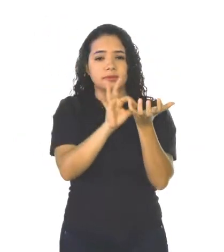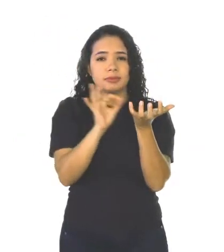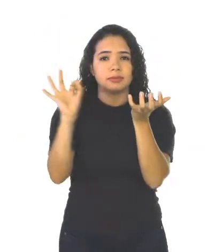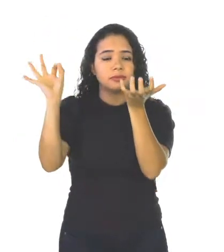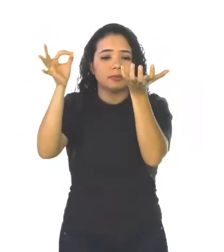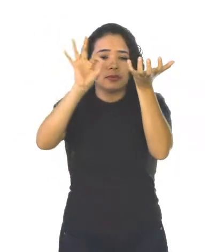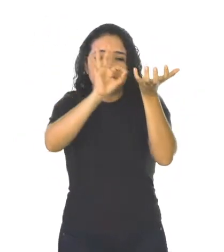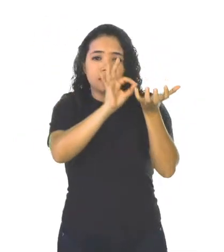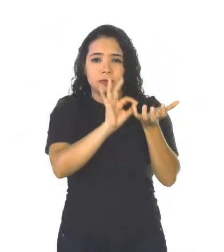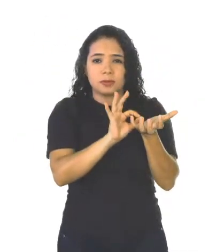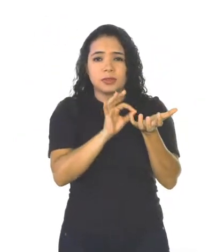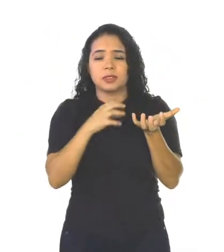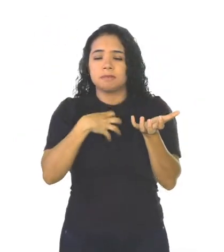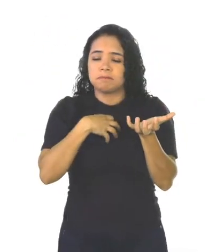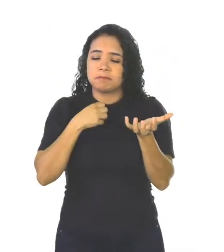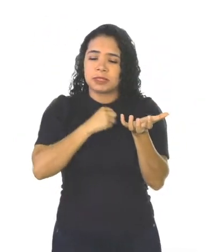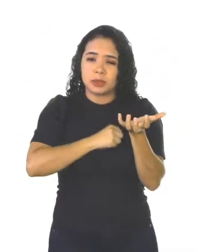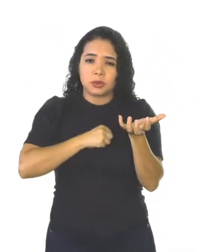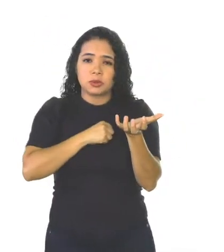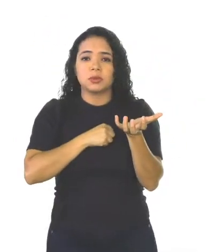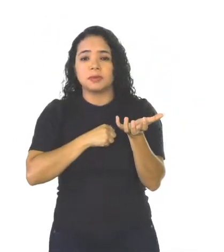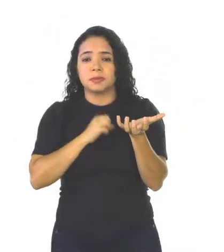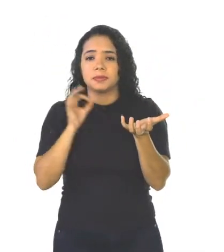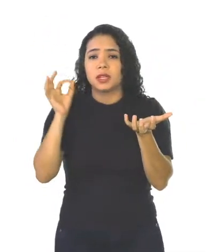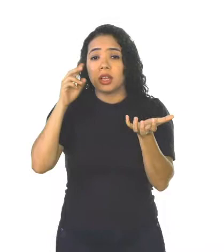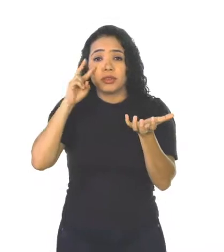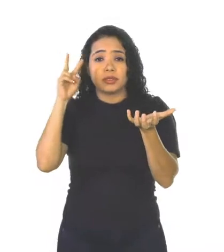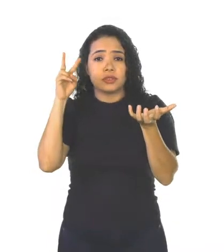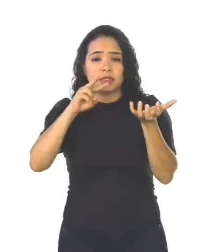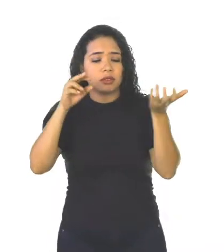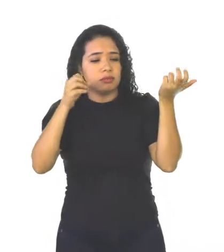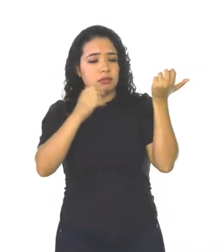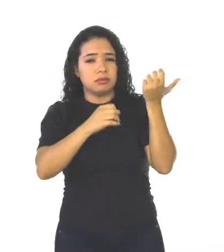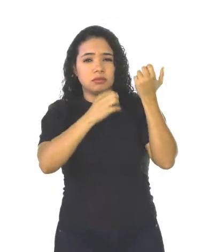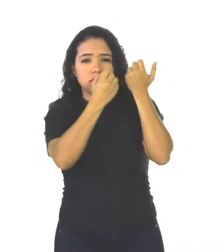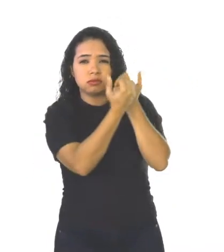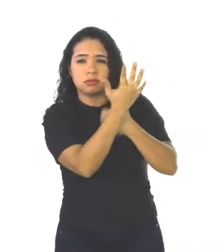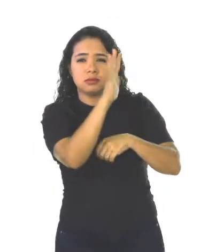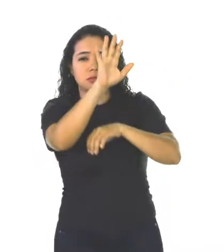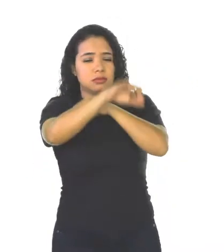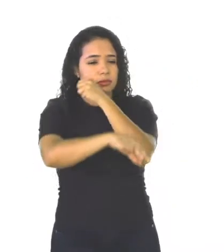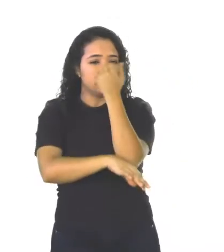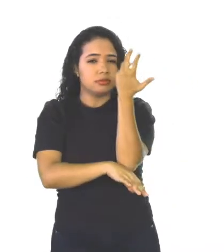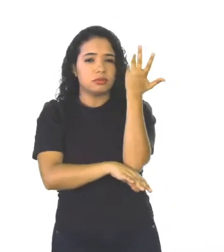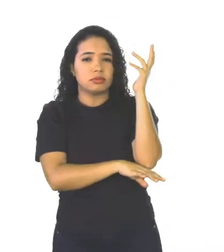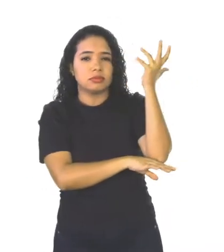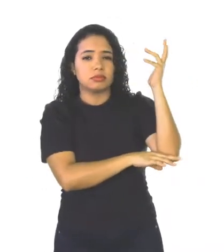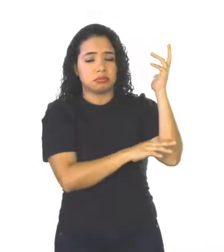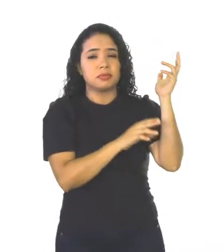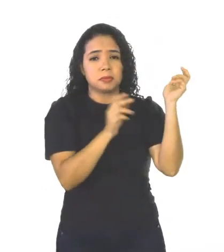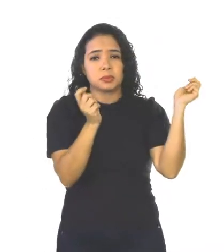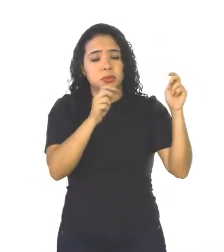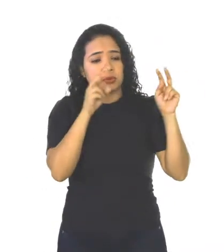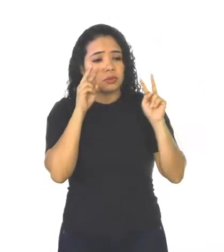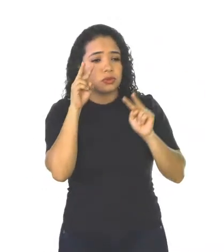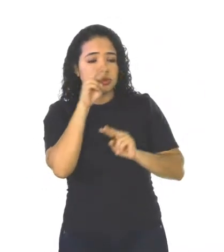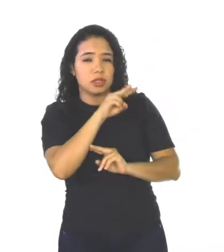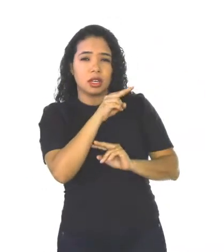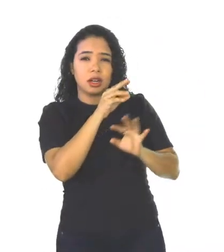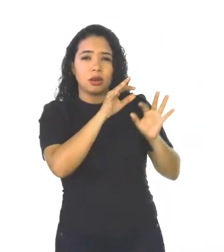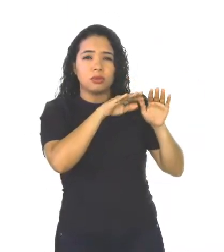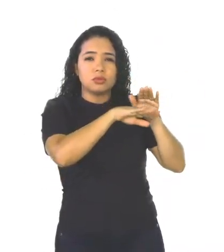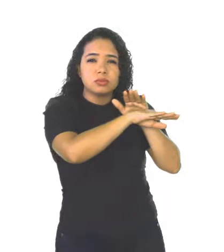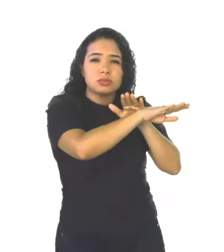néctar. Do alto, avistava paisagens amplas de quem podia ver o